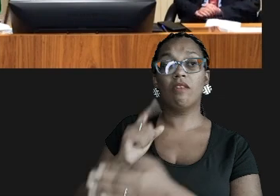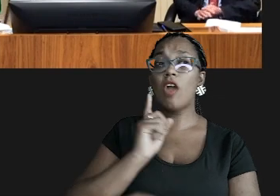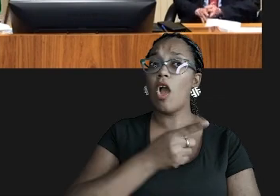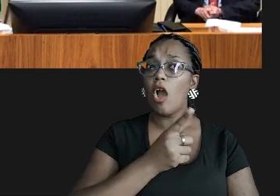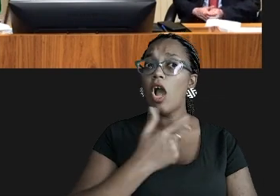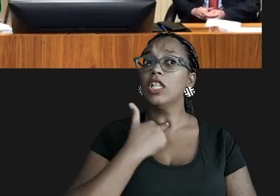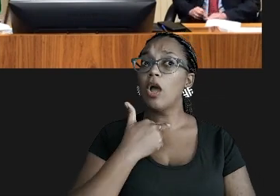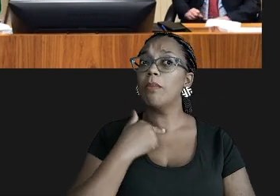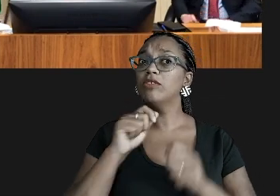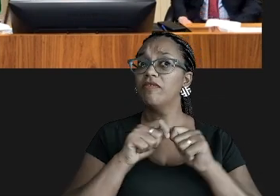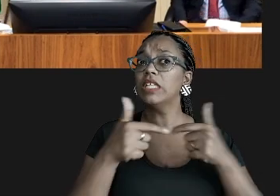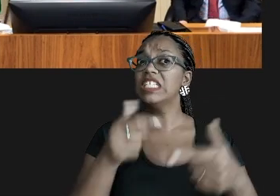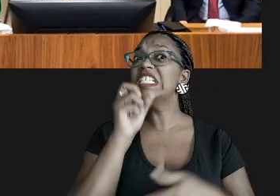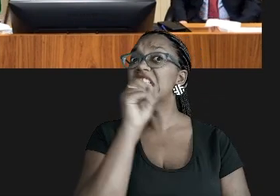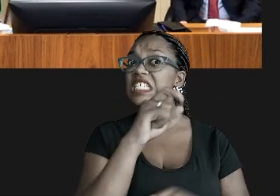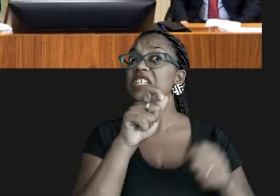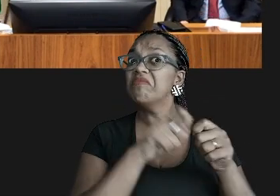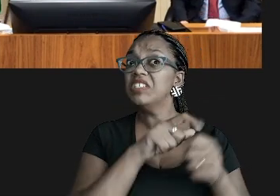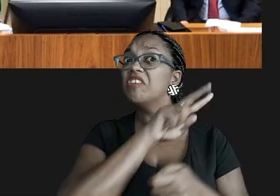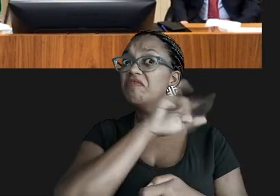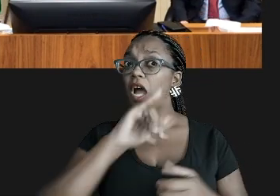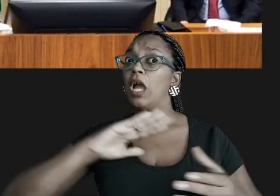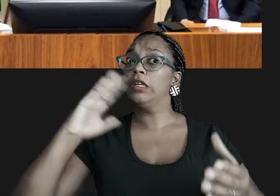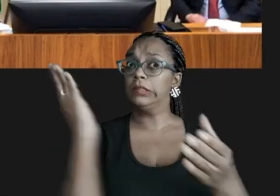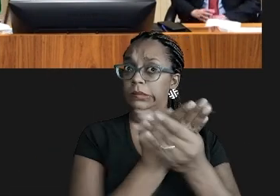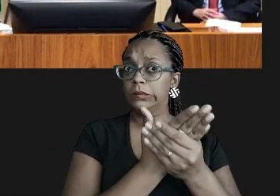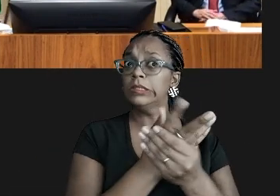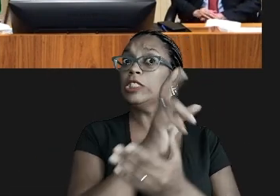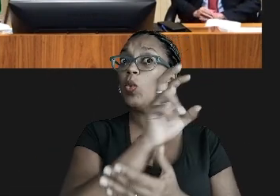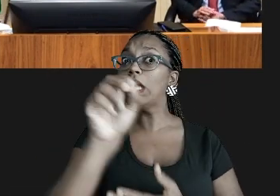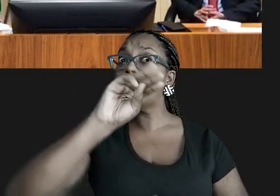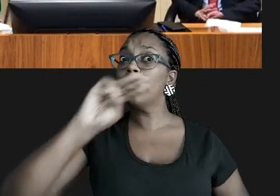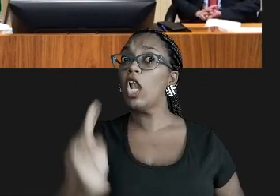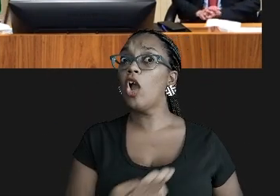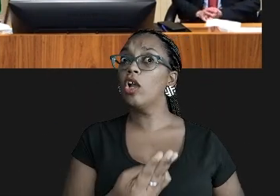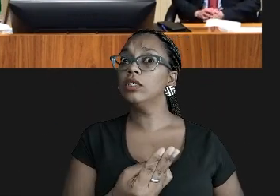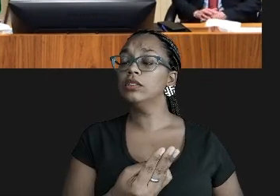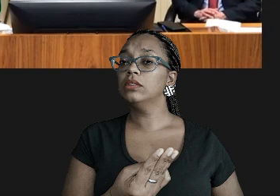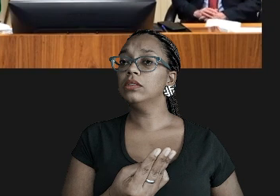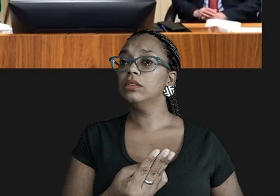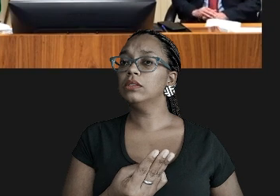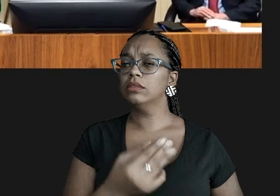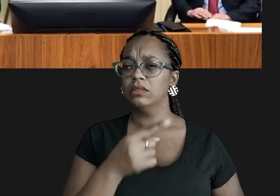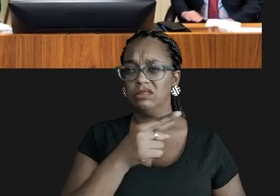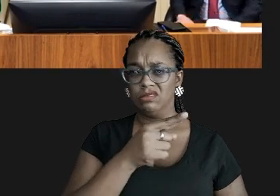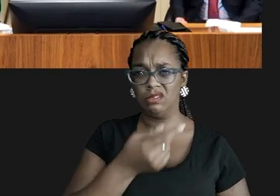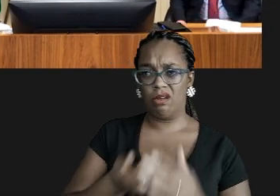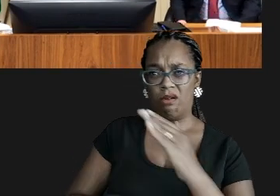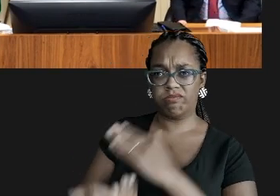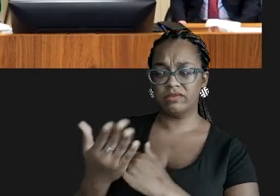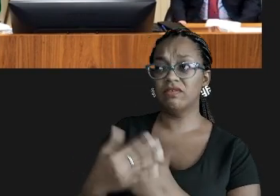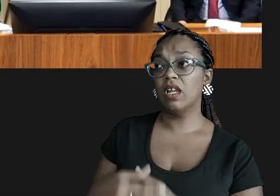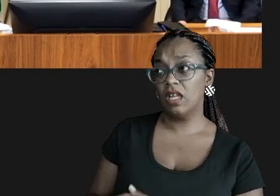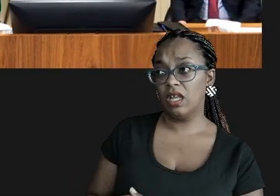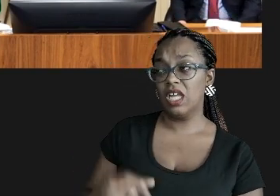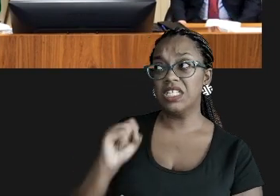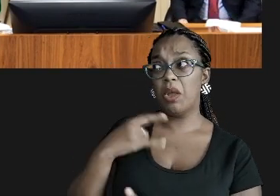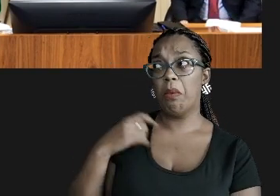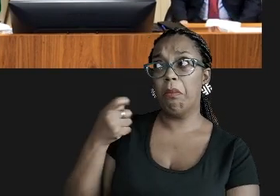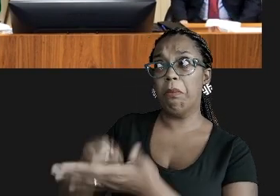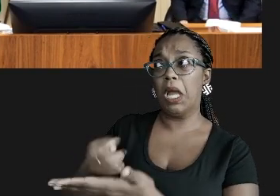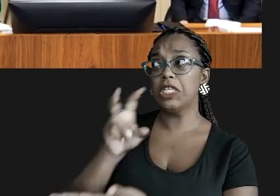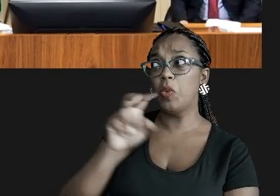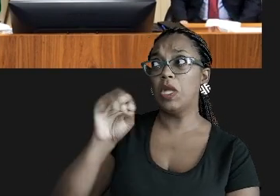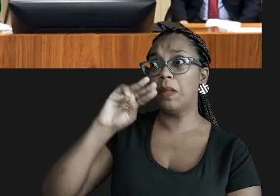não pode fazer isso e se você fizer isso você vai ganhar uma multa de 50 milhões de reais o fraudador ele vai pensar assim bom se eu pagar